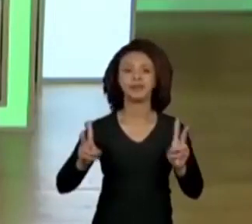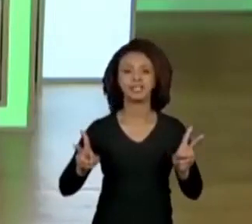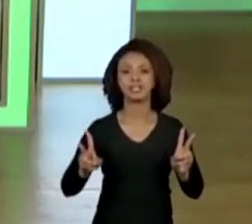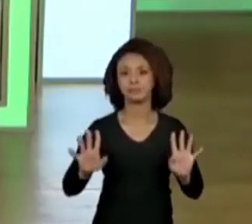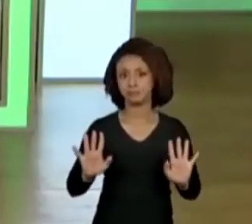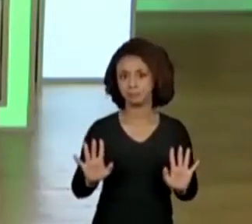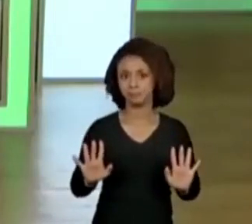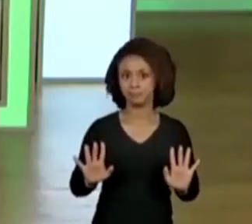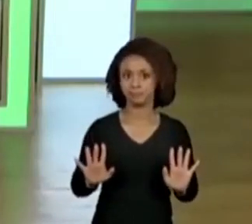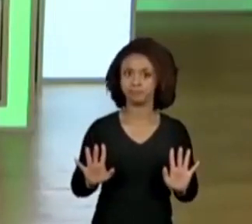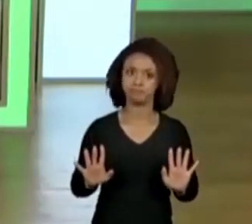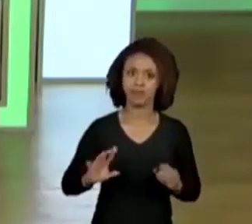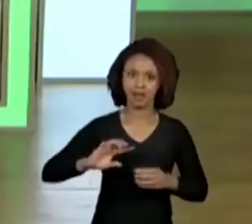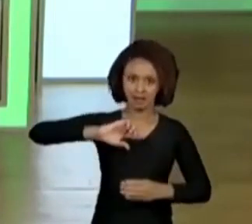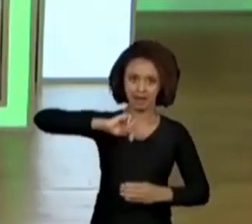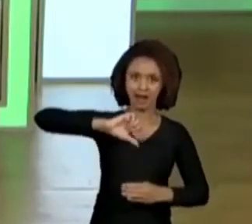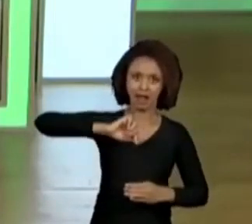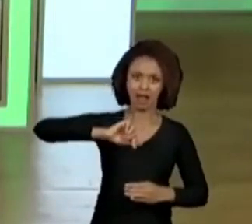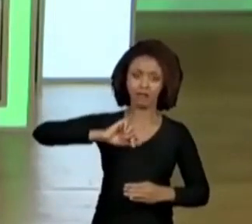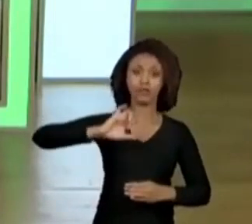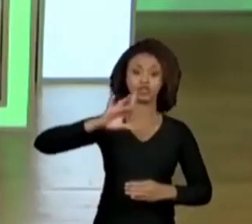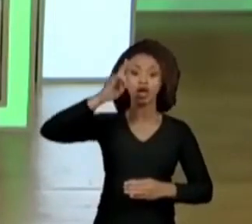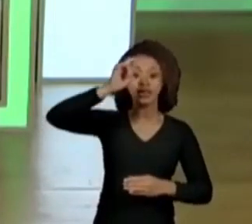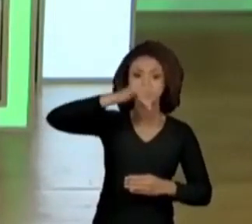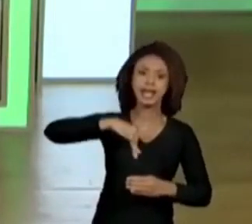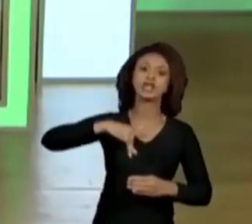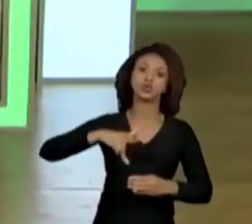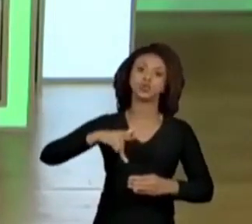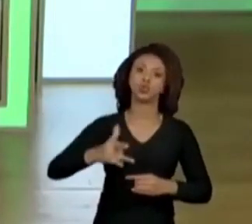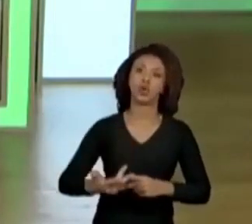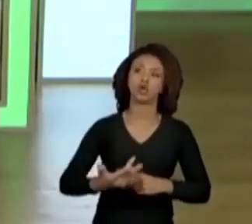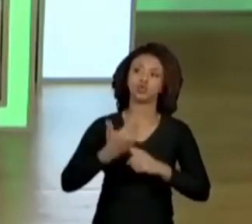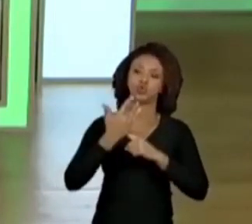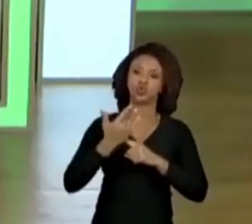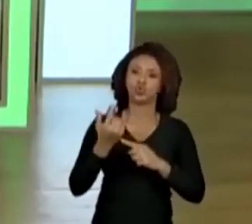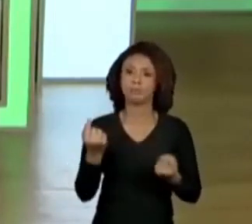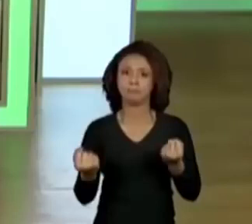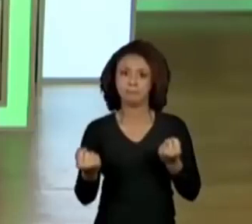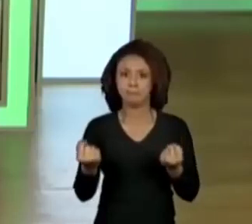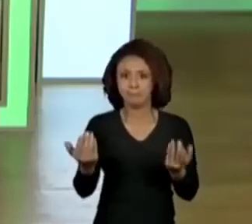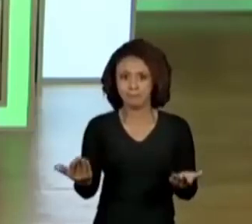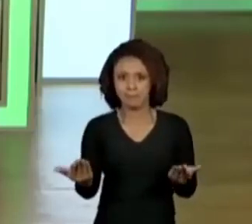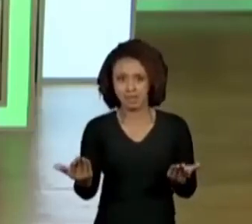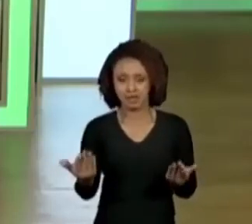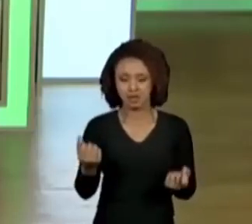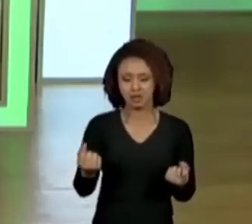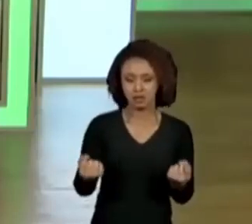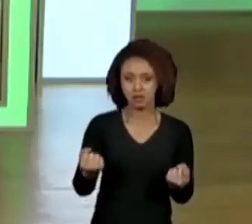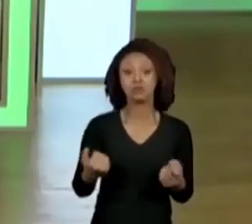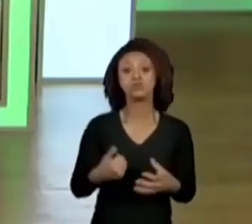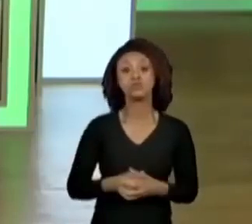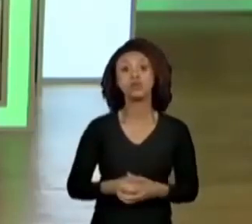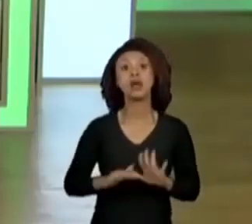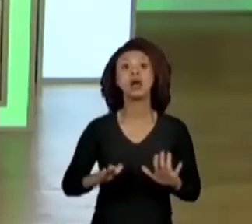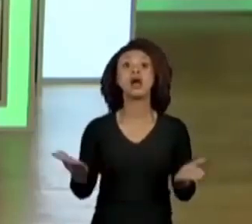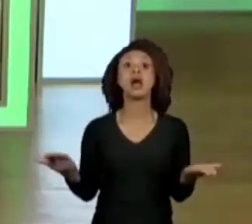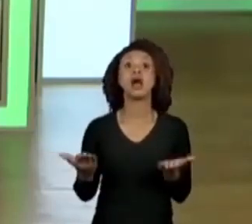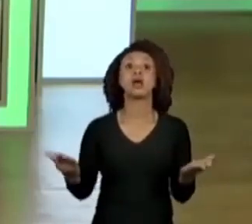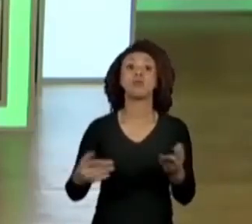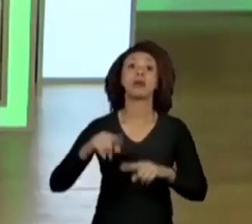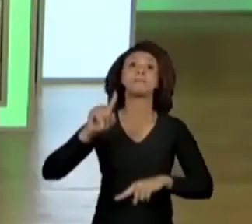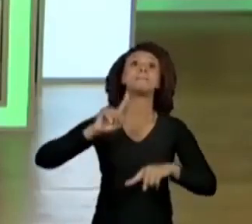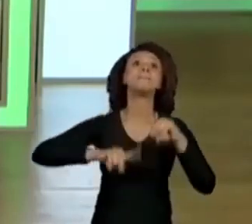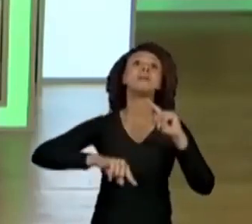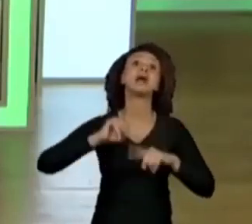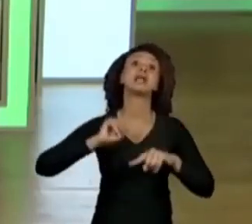muita diferença. Na verdade, era o que tinha dentro. Aqui a gente tem dois materiais também. Aqui, dois tipos de materiais, na